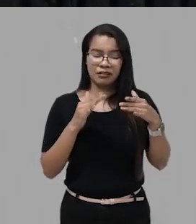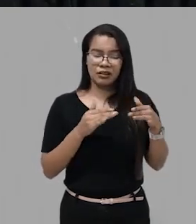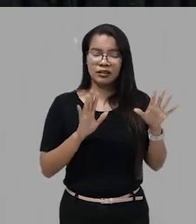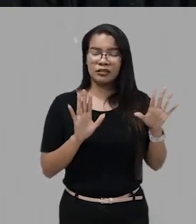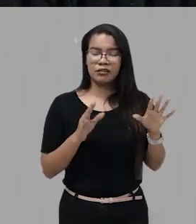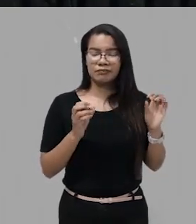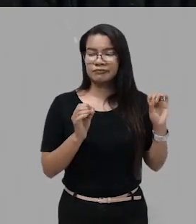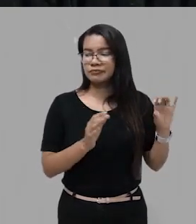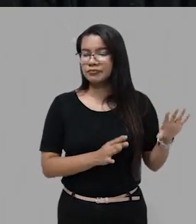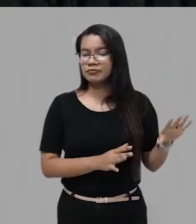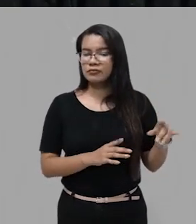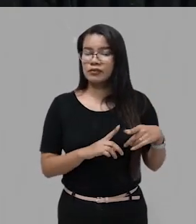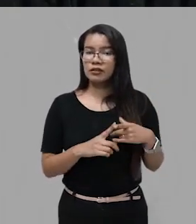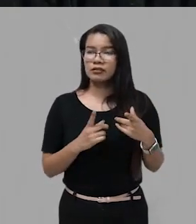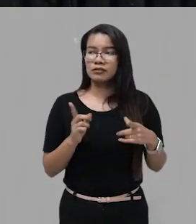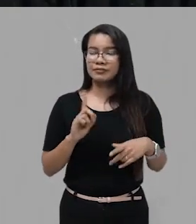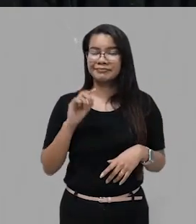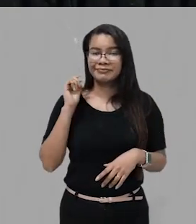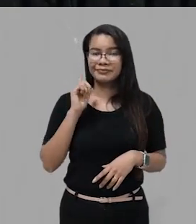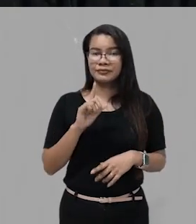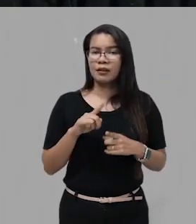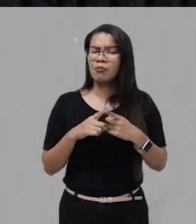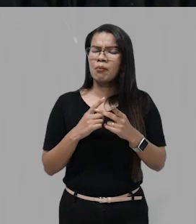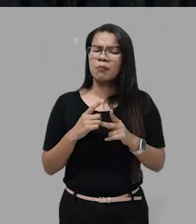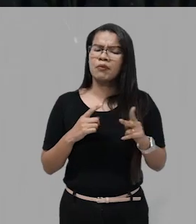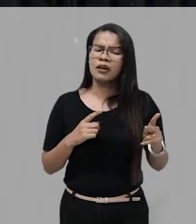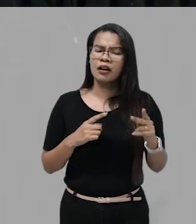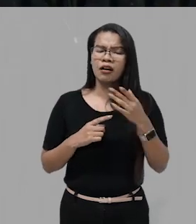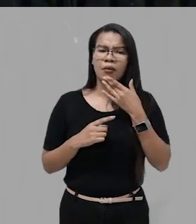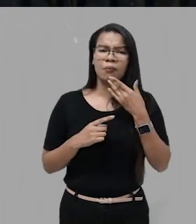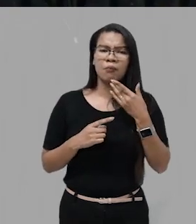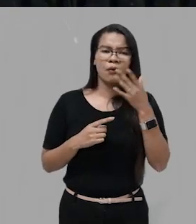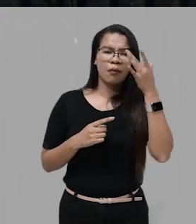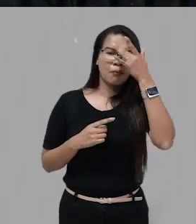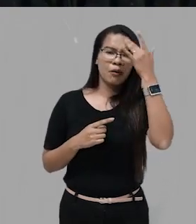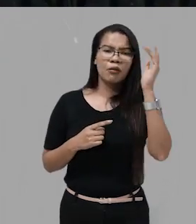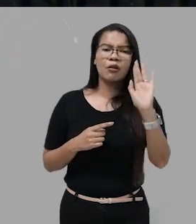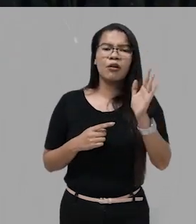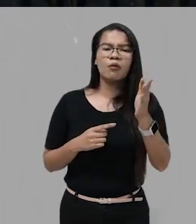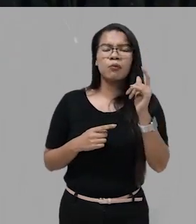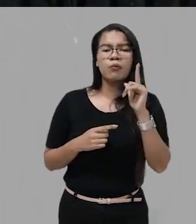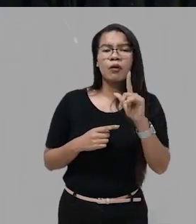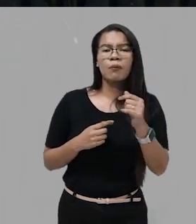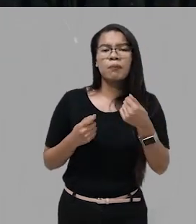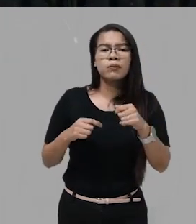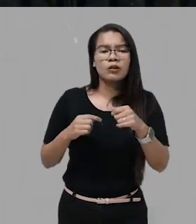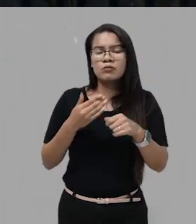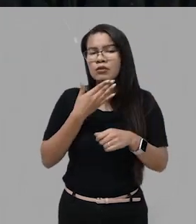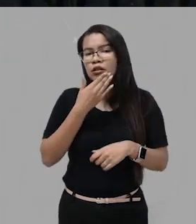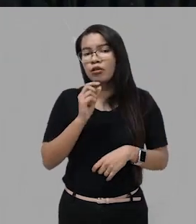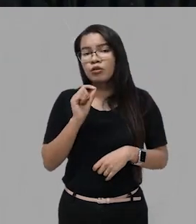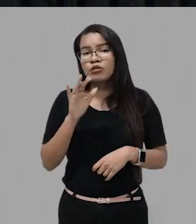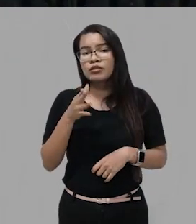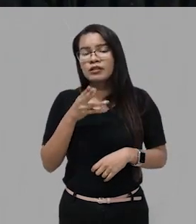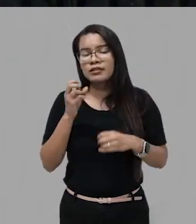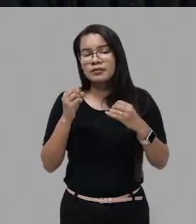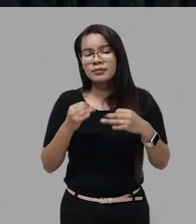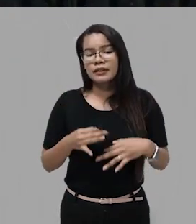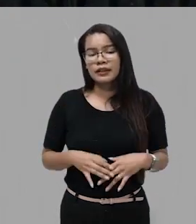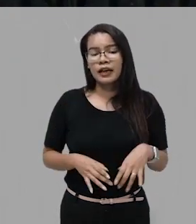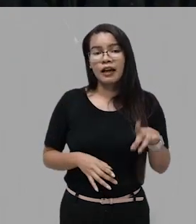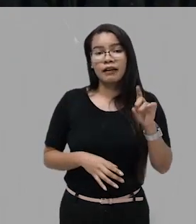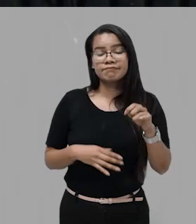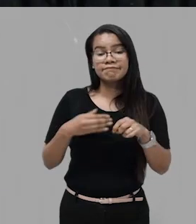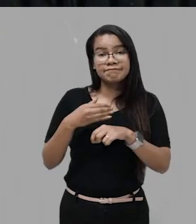de lado, mas não consegui. Mas aí, professor, o cara aqui já consegue, ele salta quanto? E ele pode melhorar? Pode, aquilo que eu já falei para vocês.